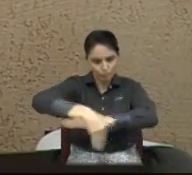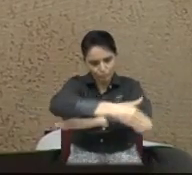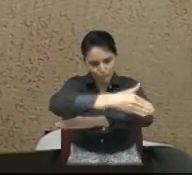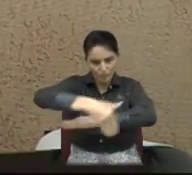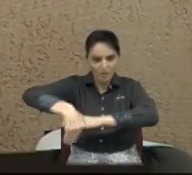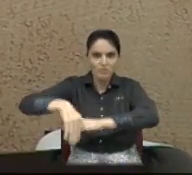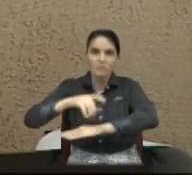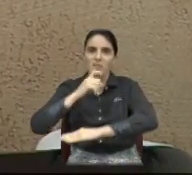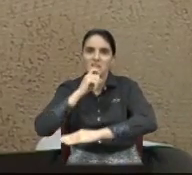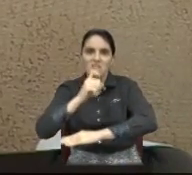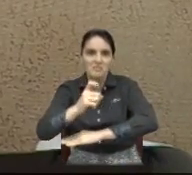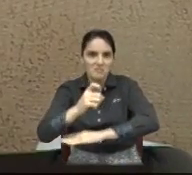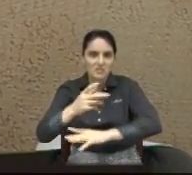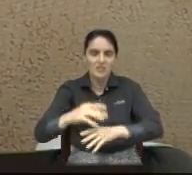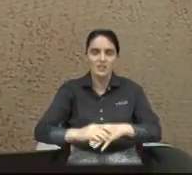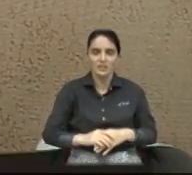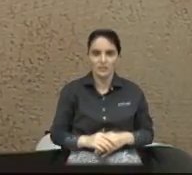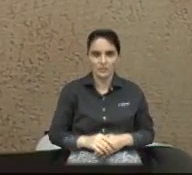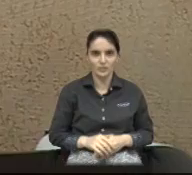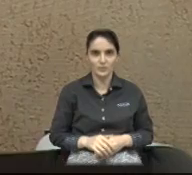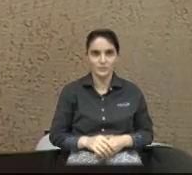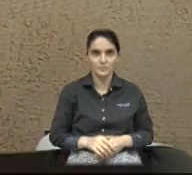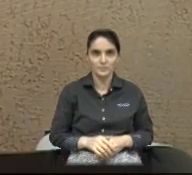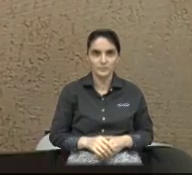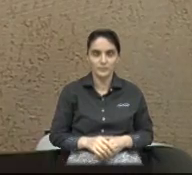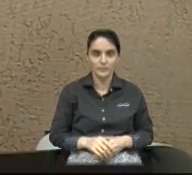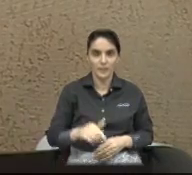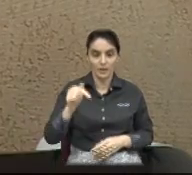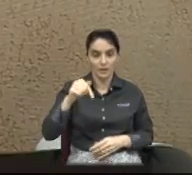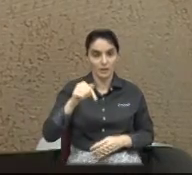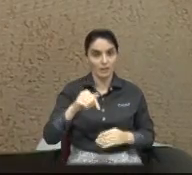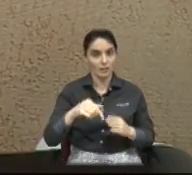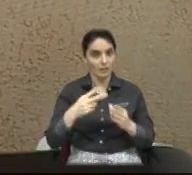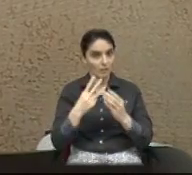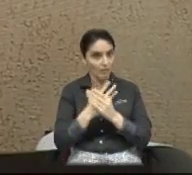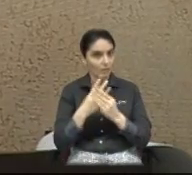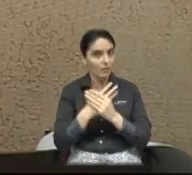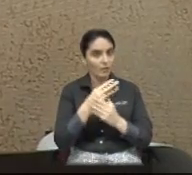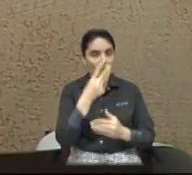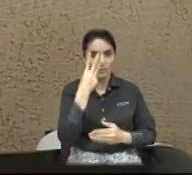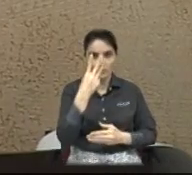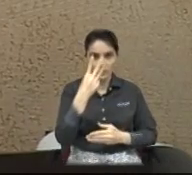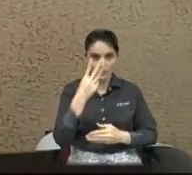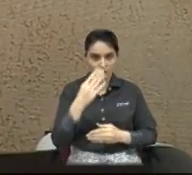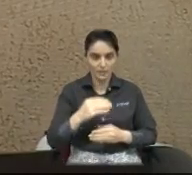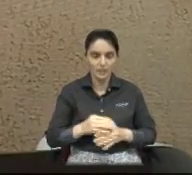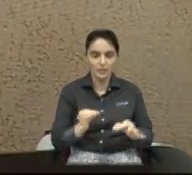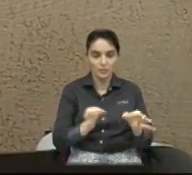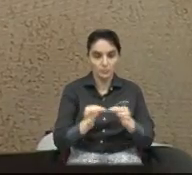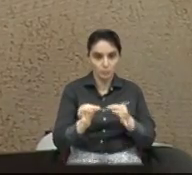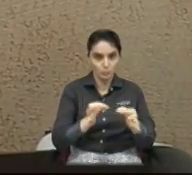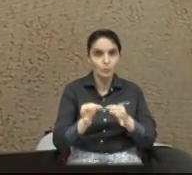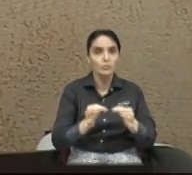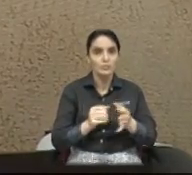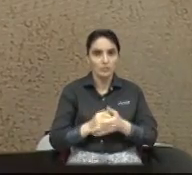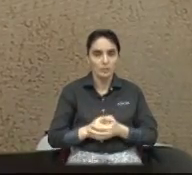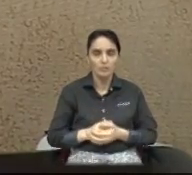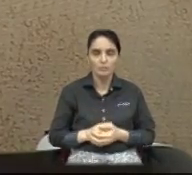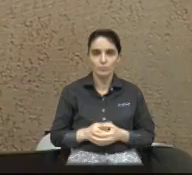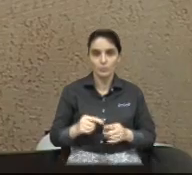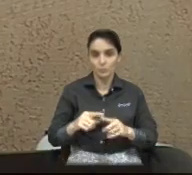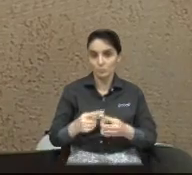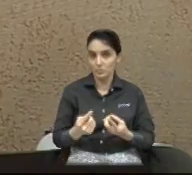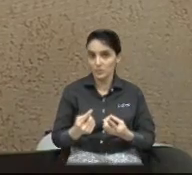outras. Salientamos também que tramitou nessa Casa de Leis ao menos 3 projetos que pretendiam criar tais mecanismos. Porém,